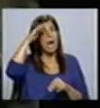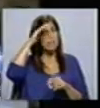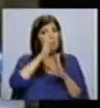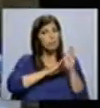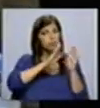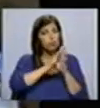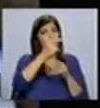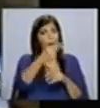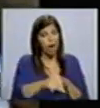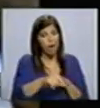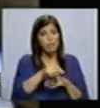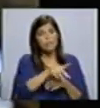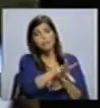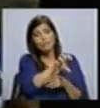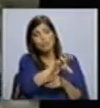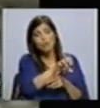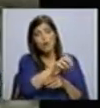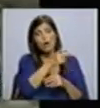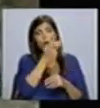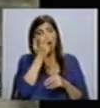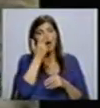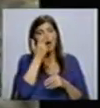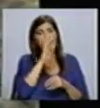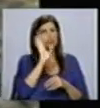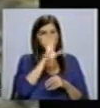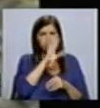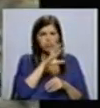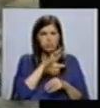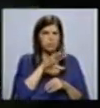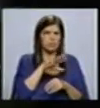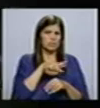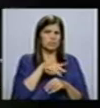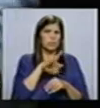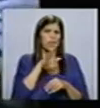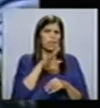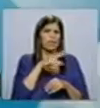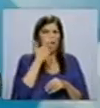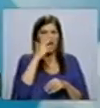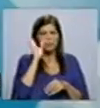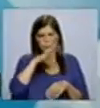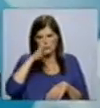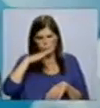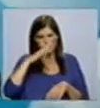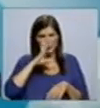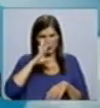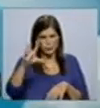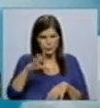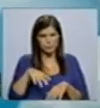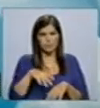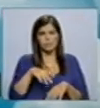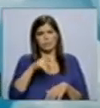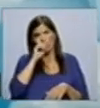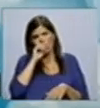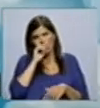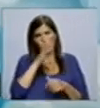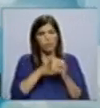permite eliminar os odores de amónia e amoníaco que estão presentes nesses locais, fezes, urinas, do que quer que seja,